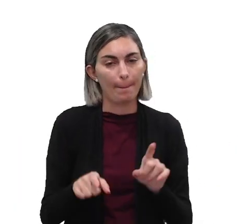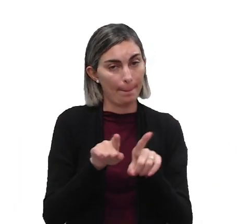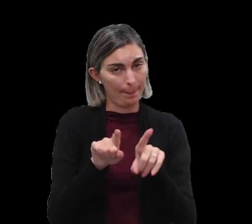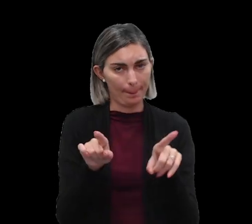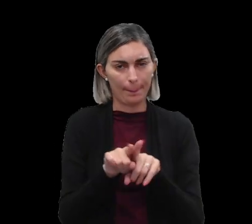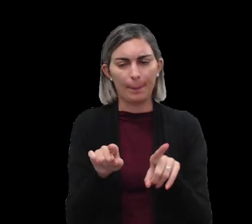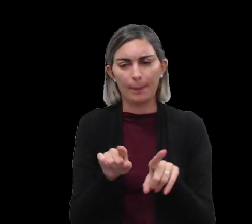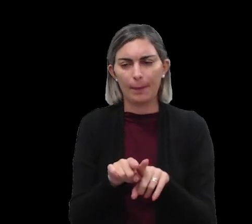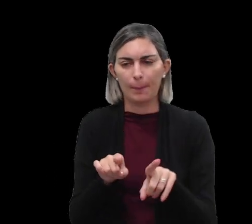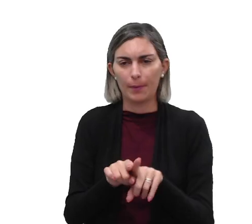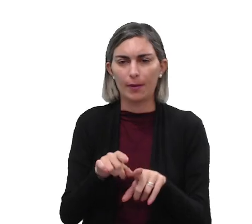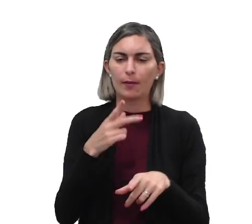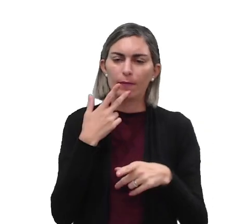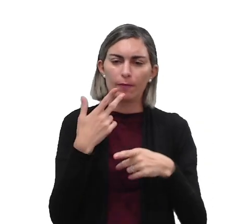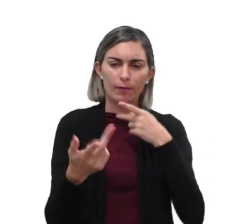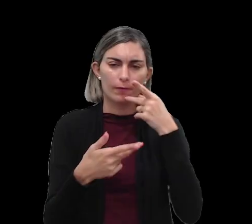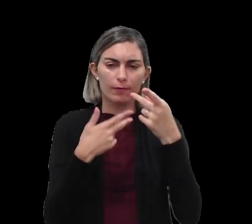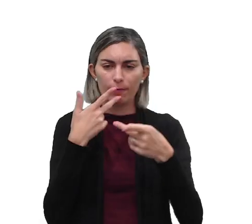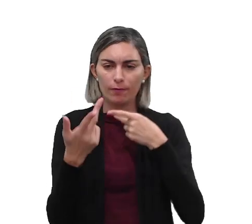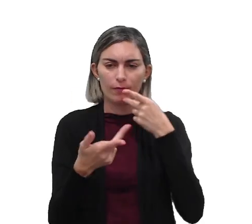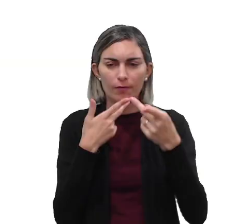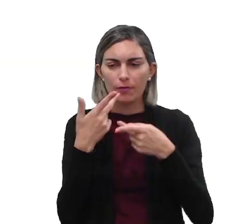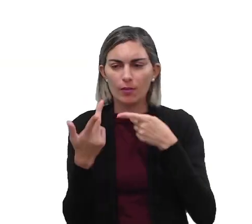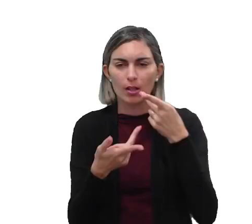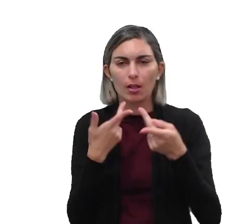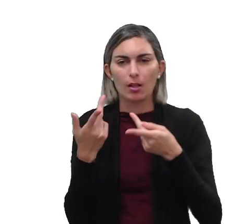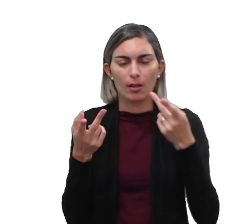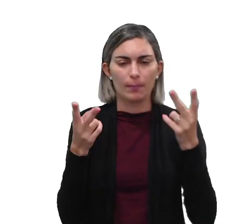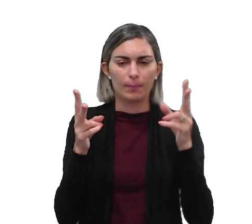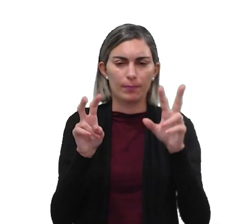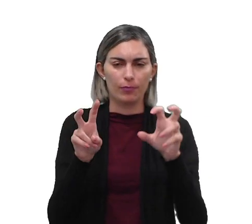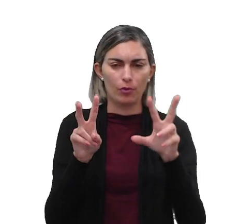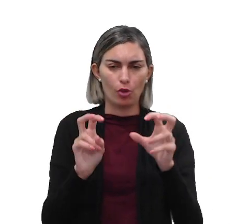Também a gente vai falar sobre